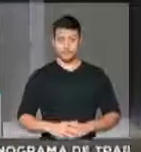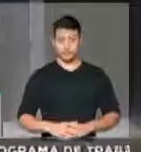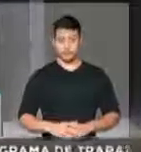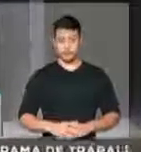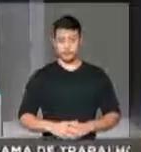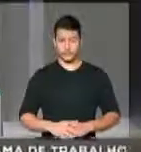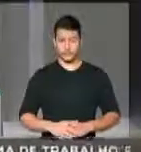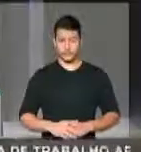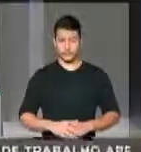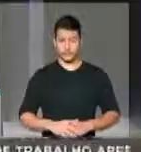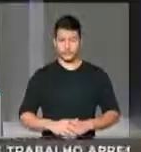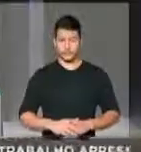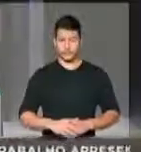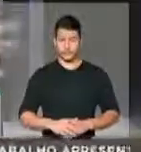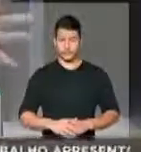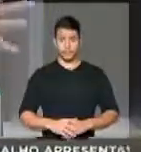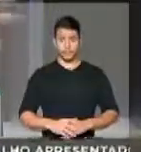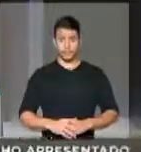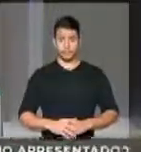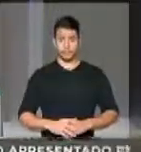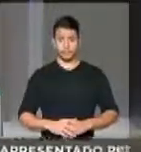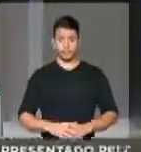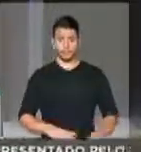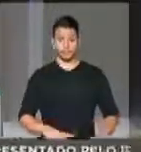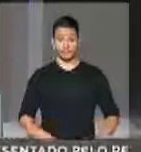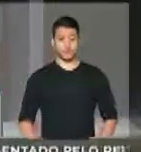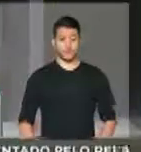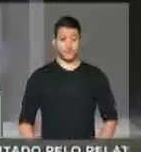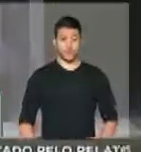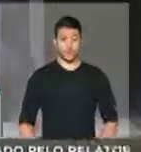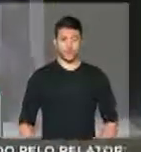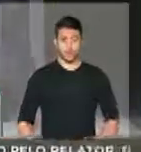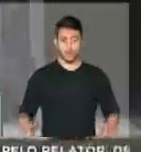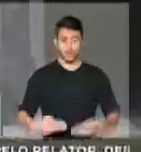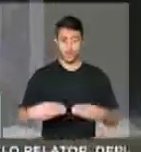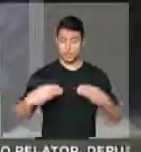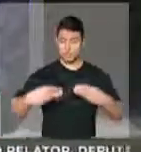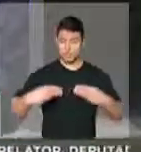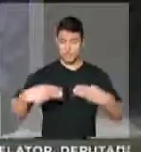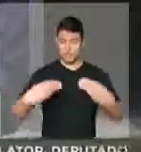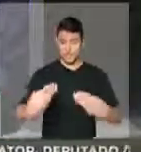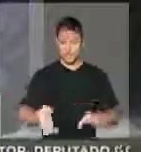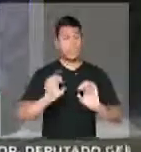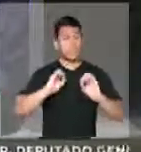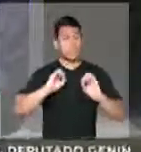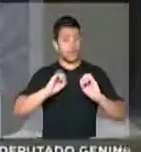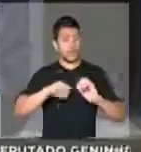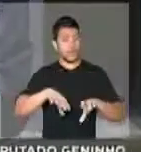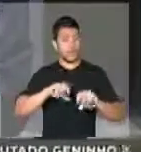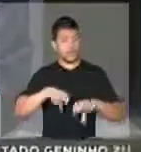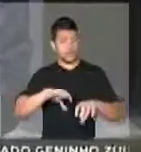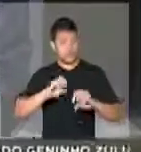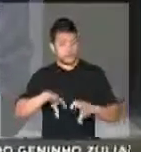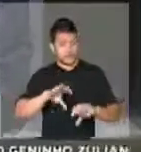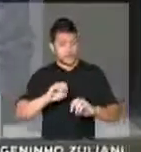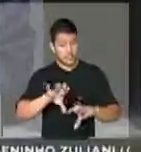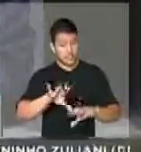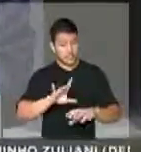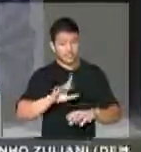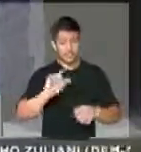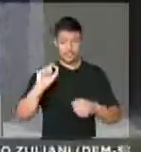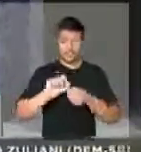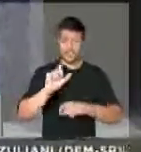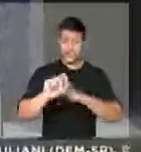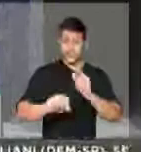do Ministério da Educação, sob a coordenação do Ministério da Educação, está um